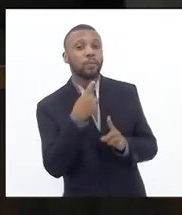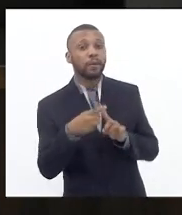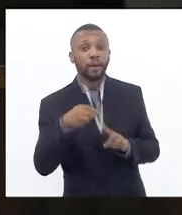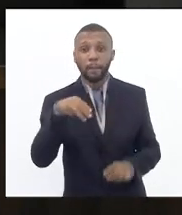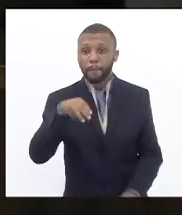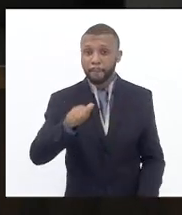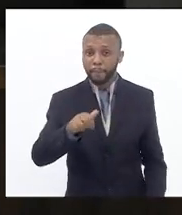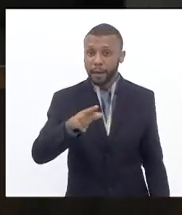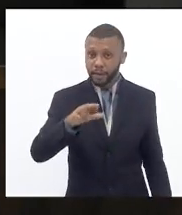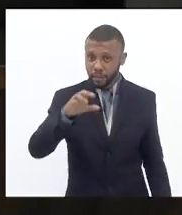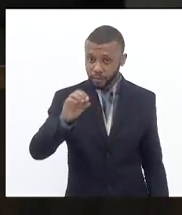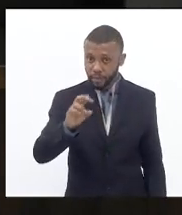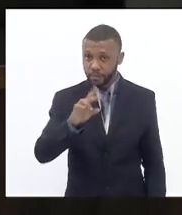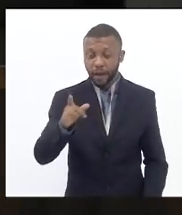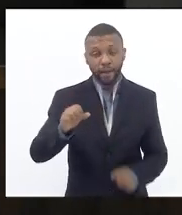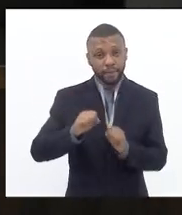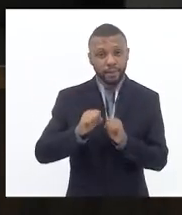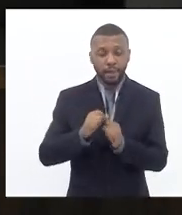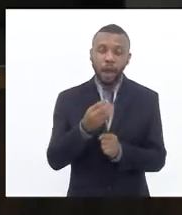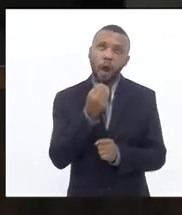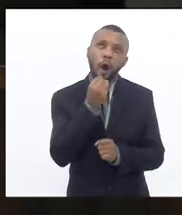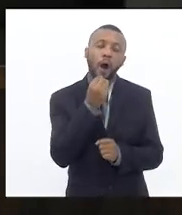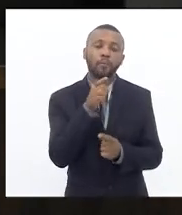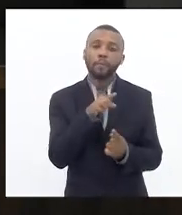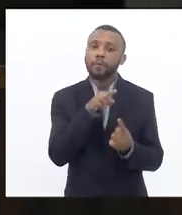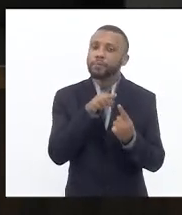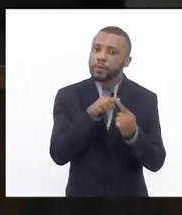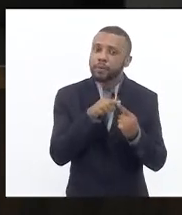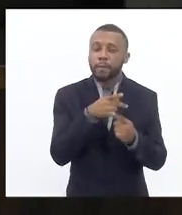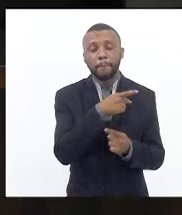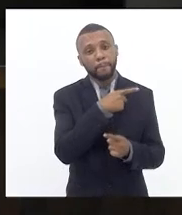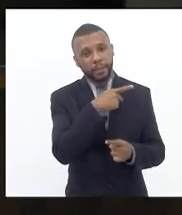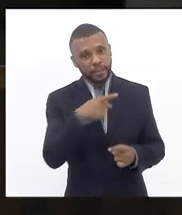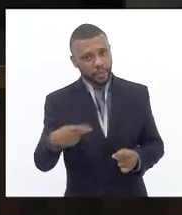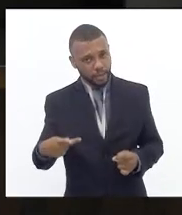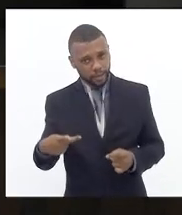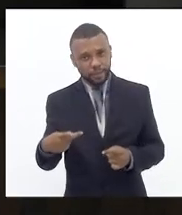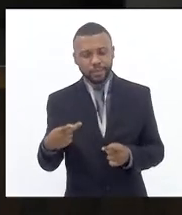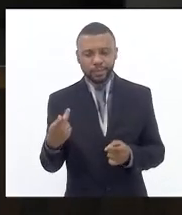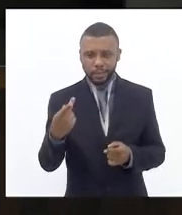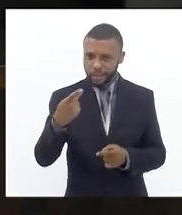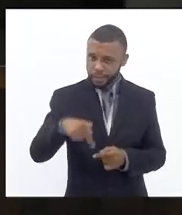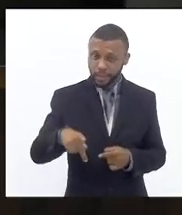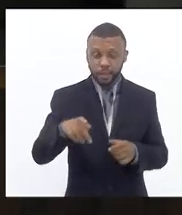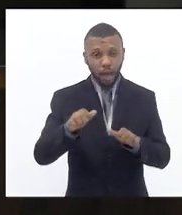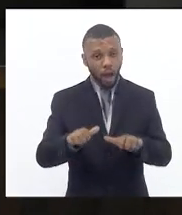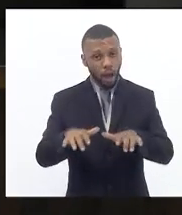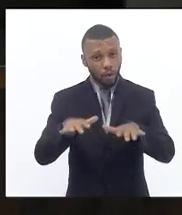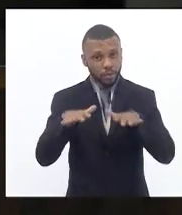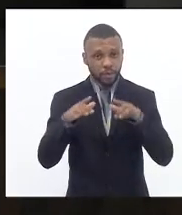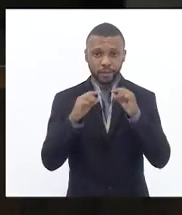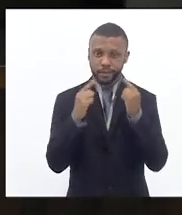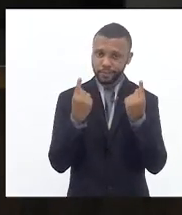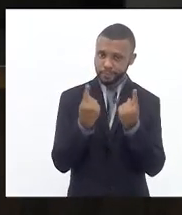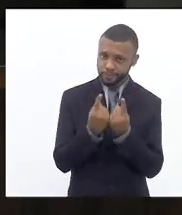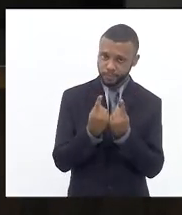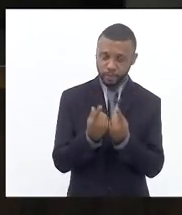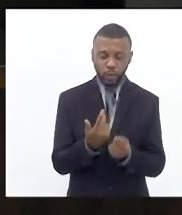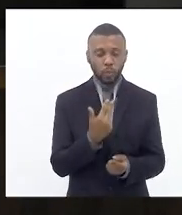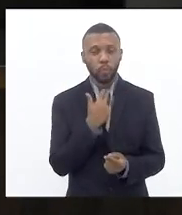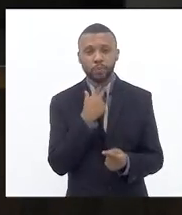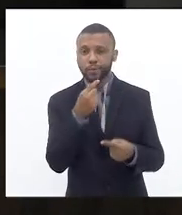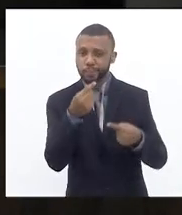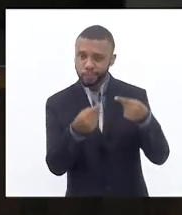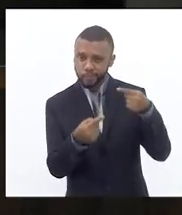fazer e a obra se era o meu minha missão aqui como presidente dessas dessa audiência pública eu não pude fazer esse debate e